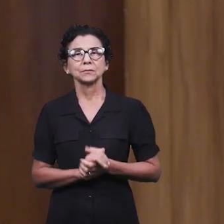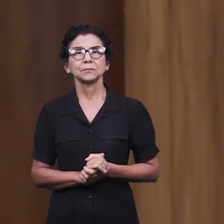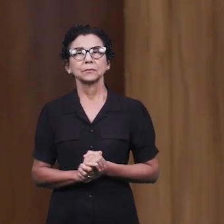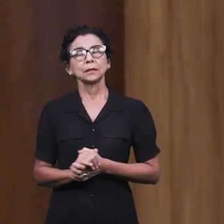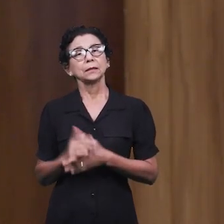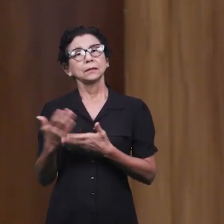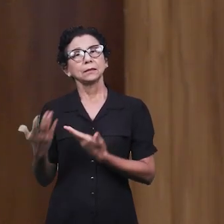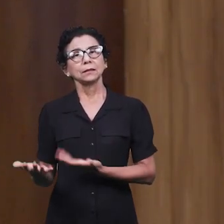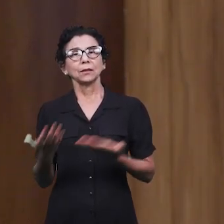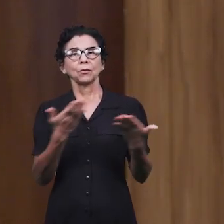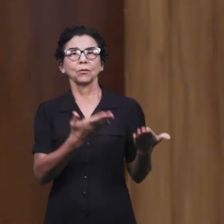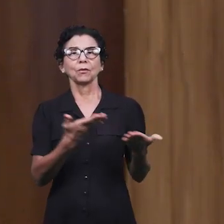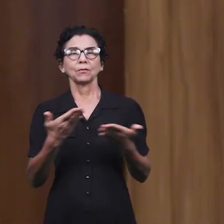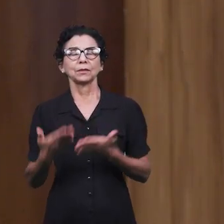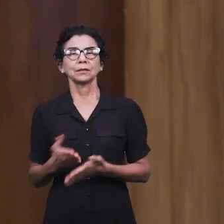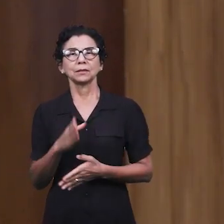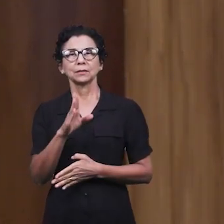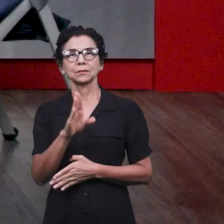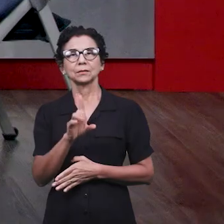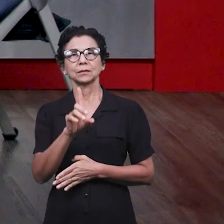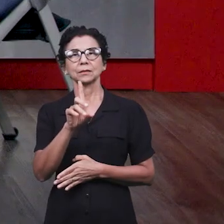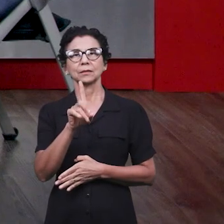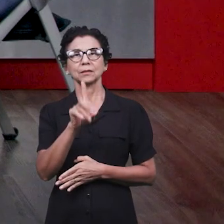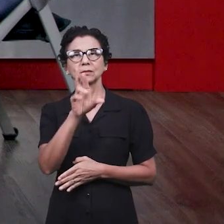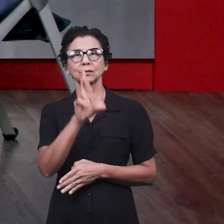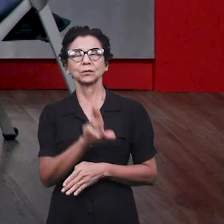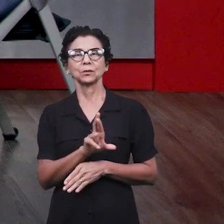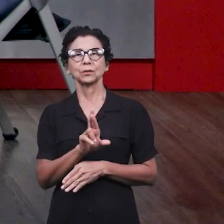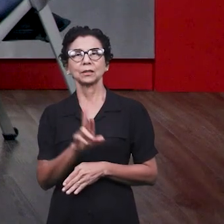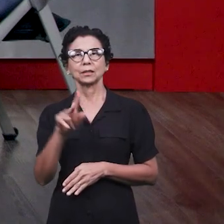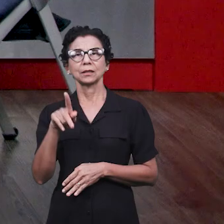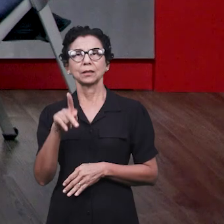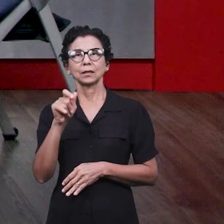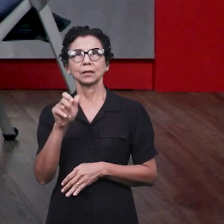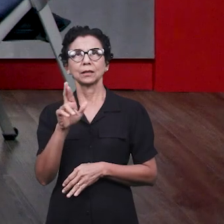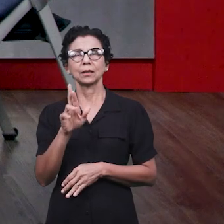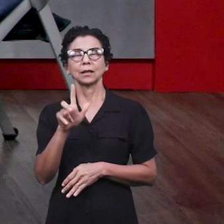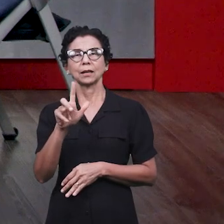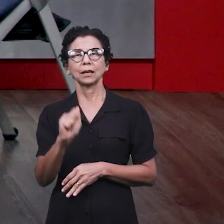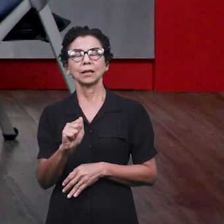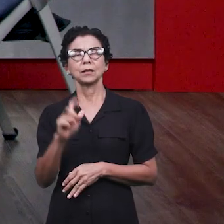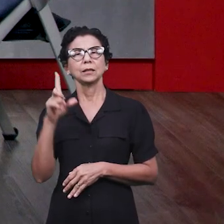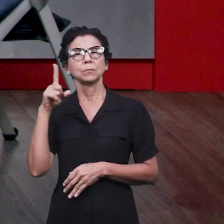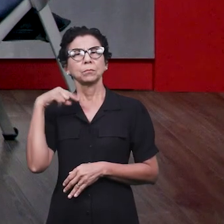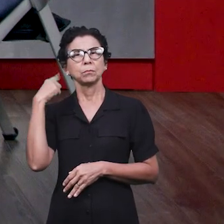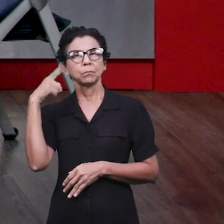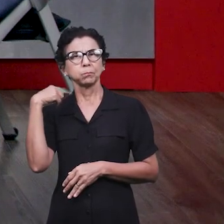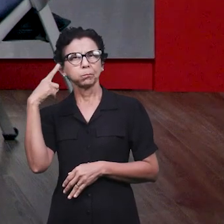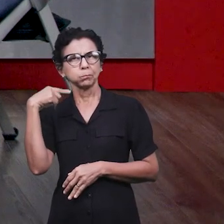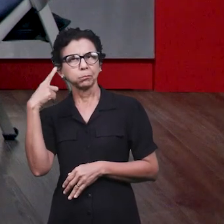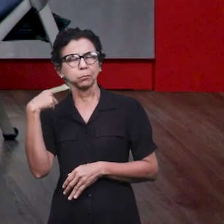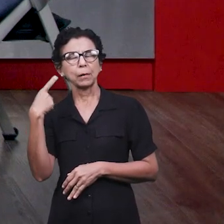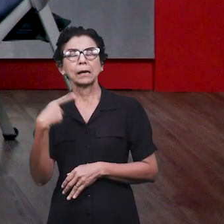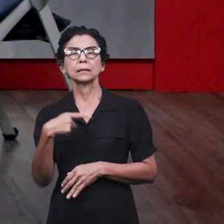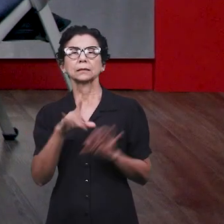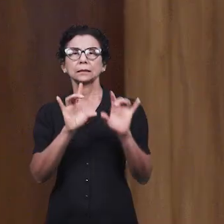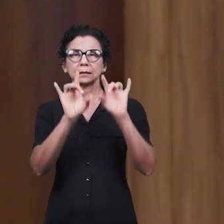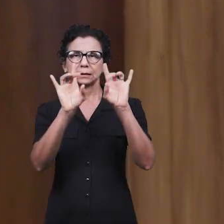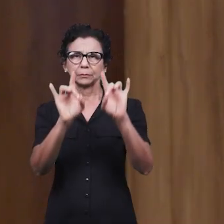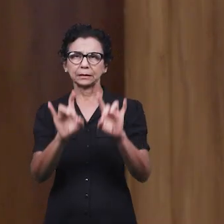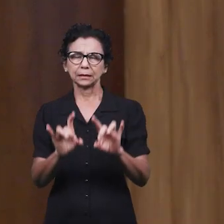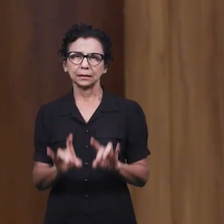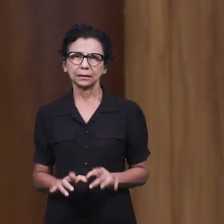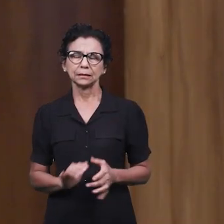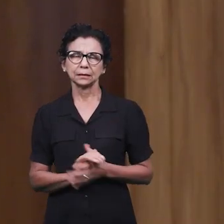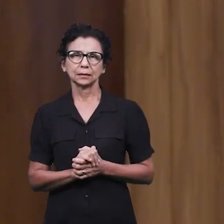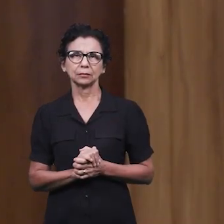esse assunto, hoje nós chamamos aqui a doutora Carla Kenny. A doutora Carla Kenny é advogada, especialista em direito previdenciário,